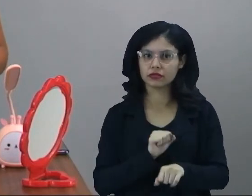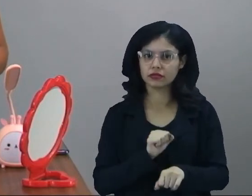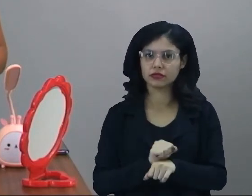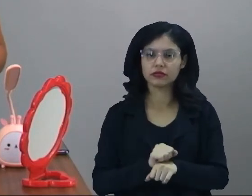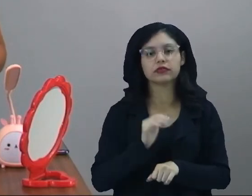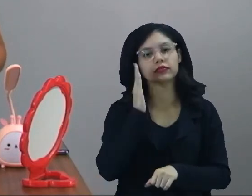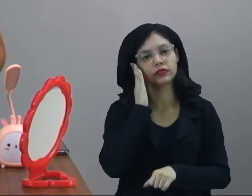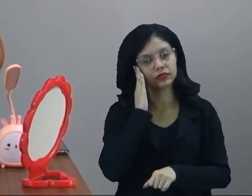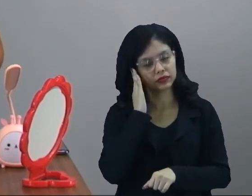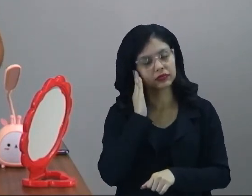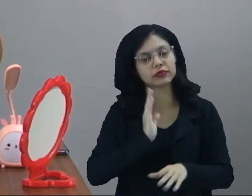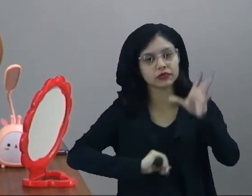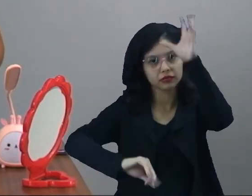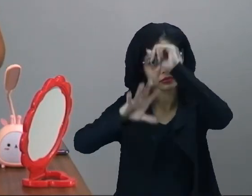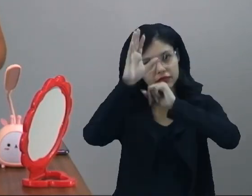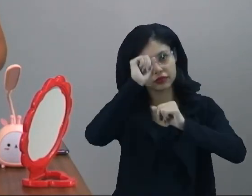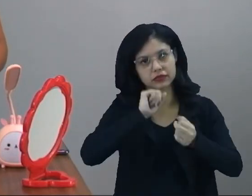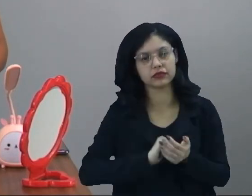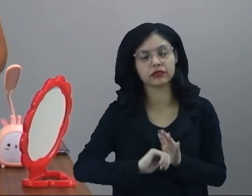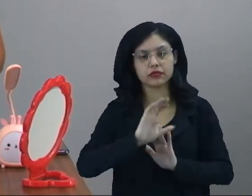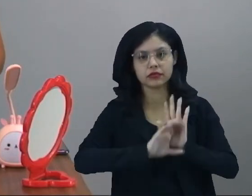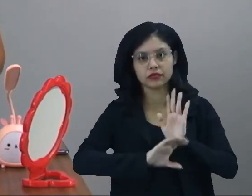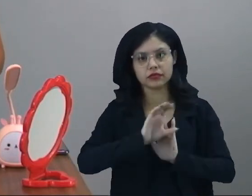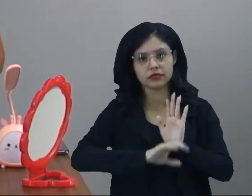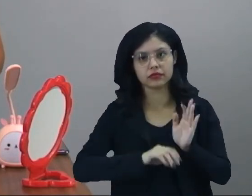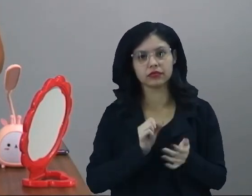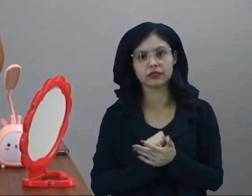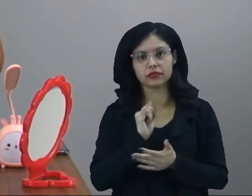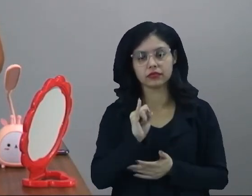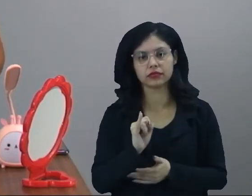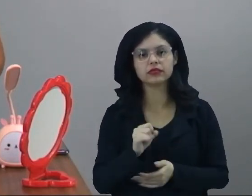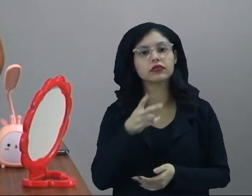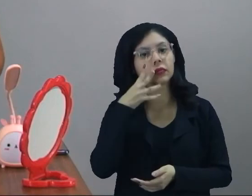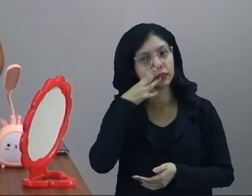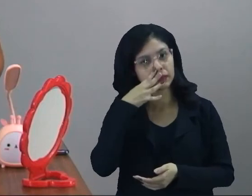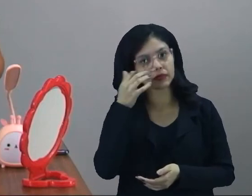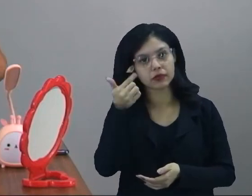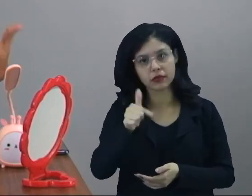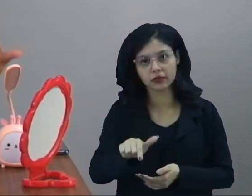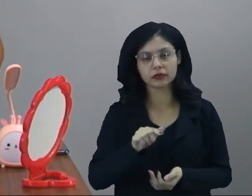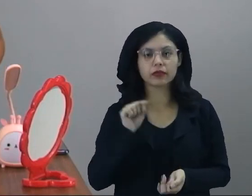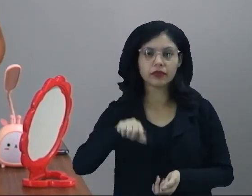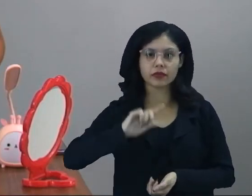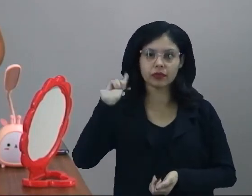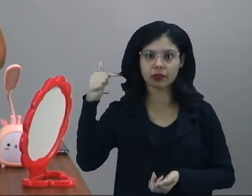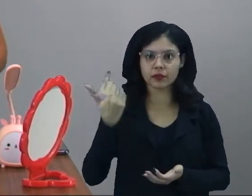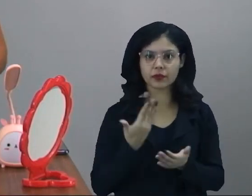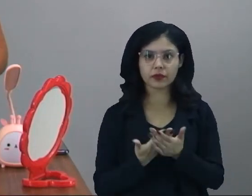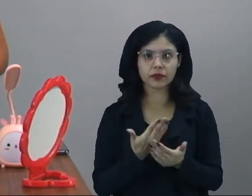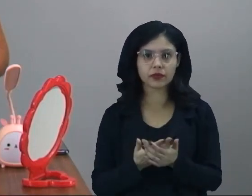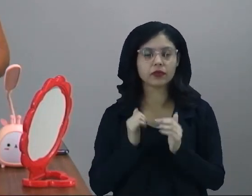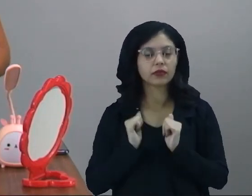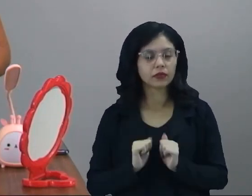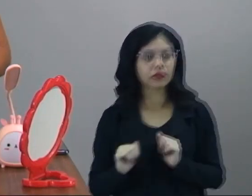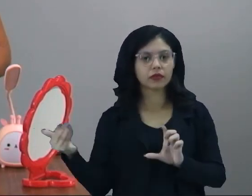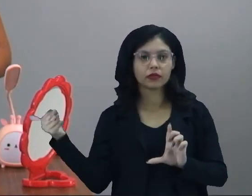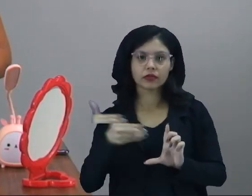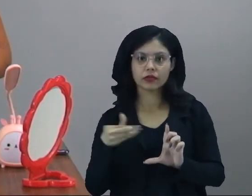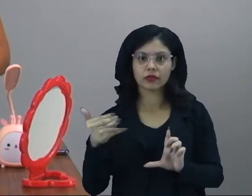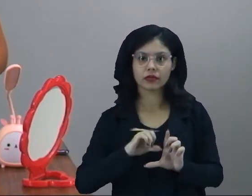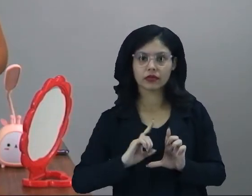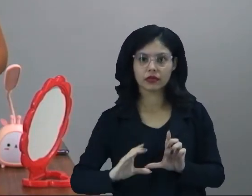vocês tenham aprendido esse conteúdo. E se quiserem assistir novamente essa e outras aulas, vocês podem acessar